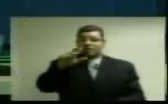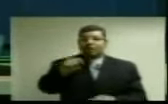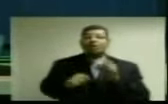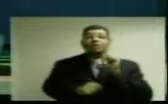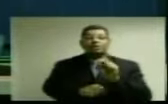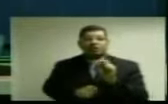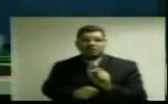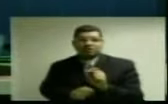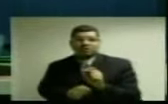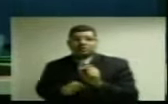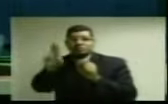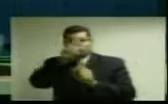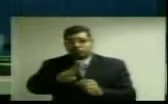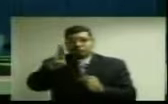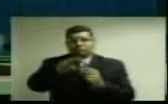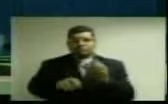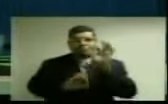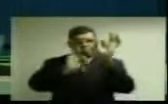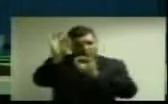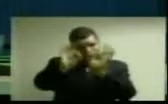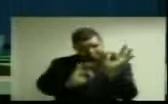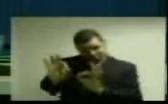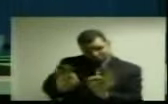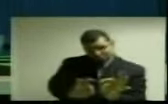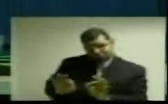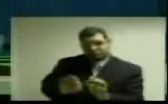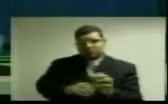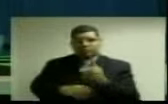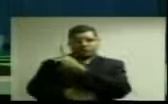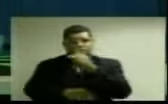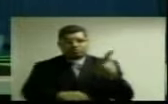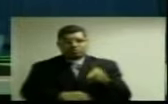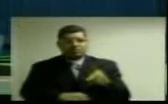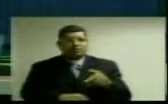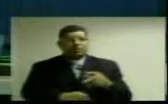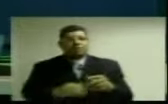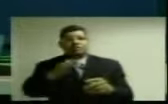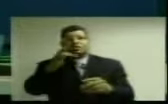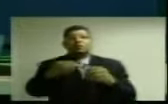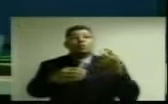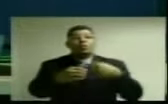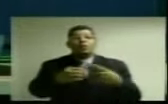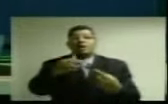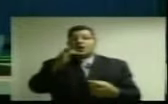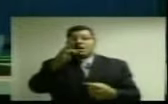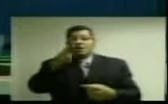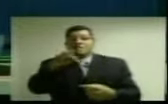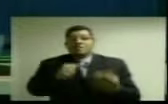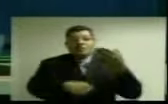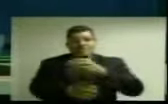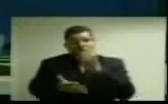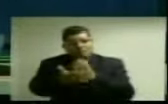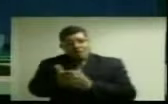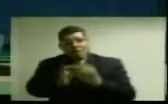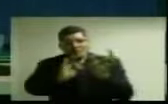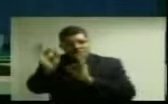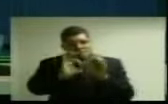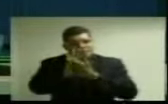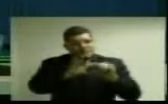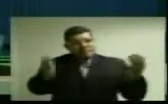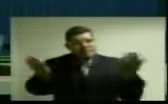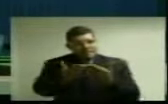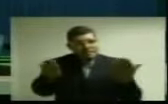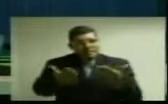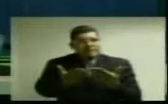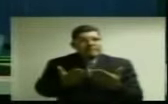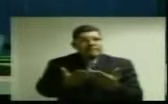é, utilizando o modelo do prefeito de Florianópolis, estou protocolando um projeto de lei